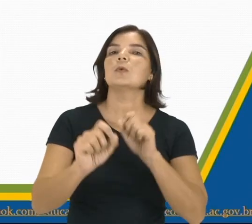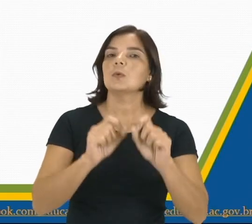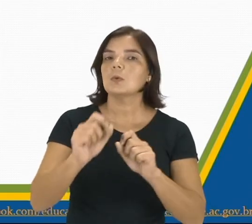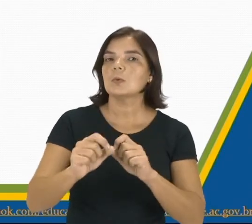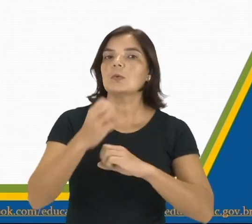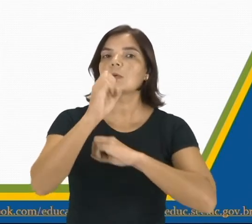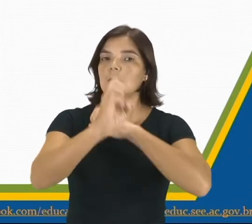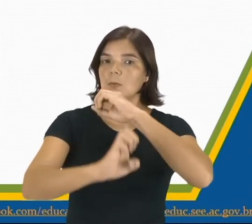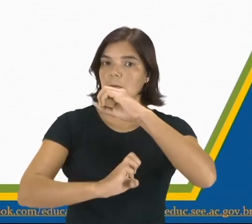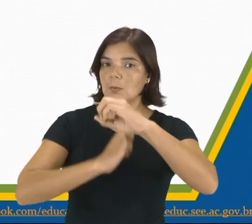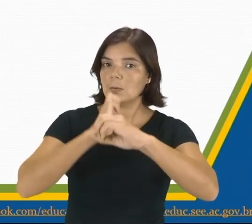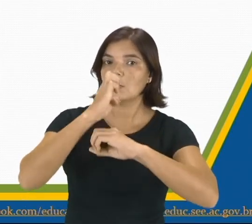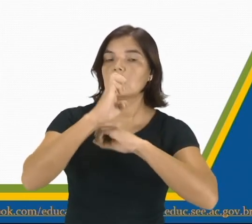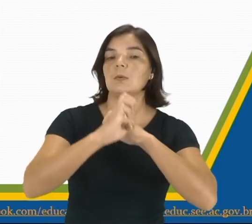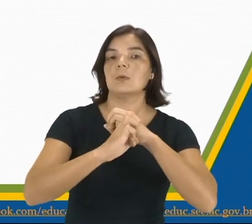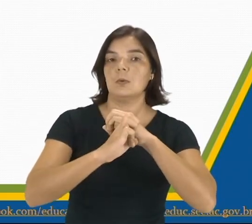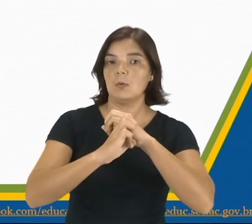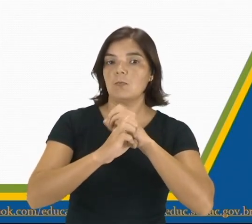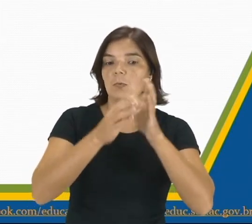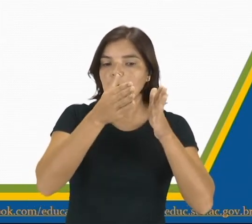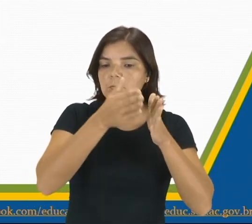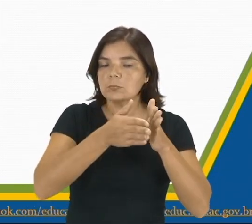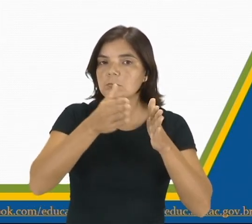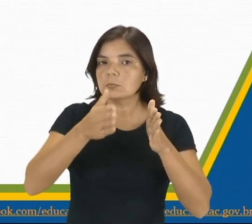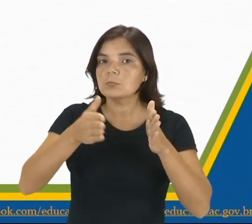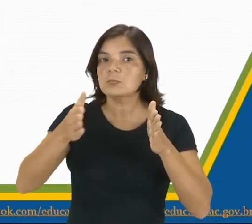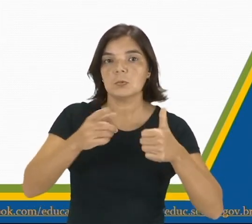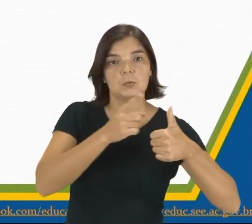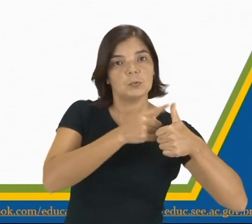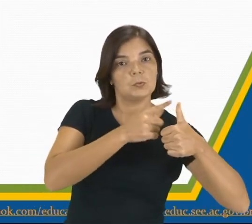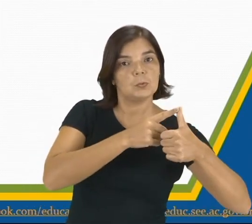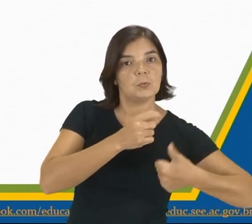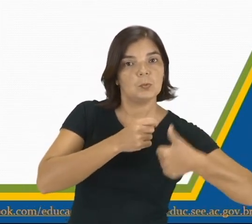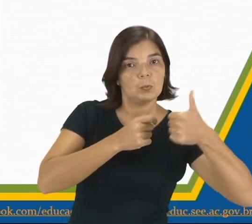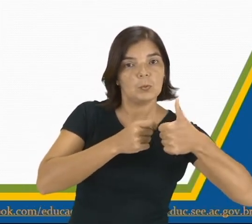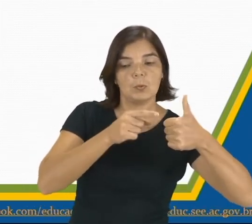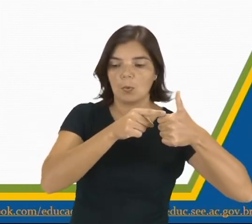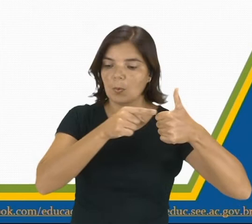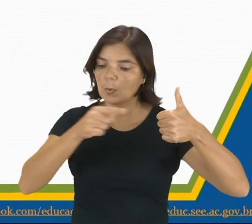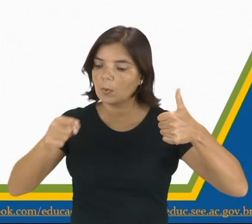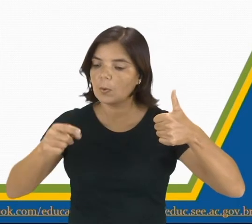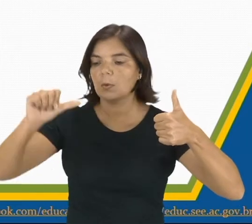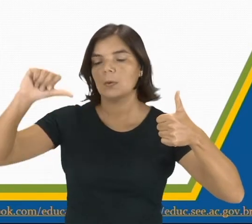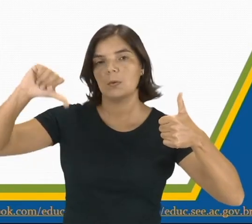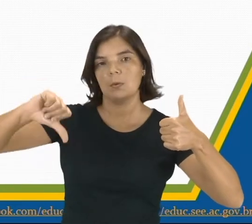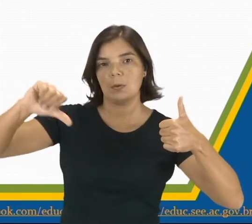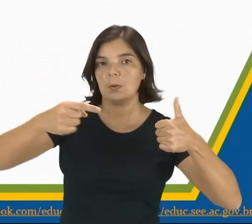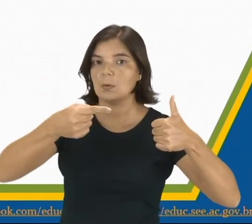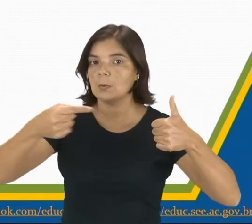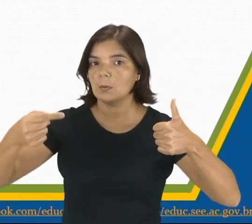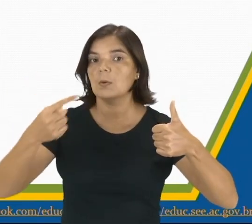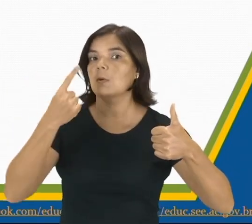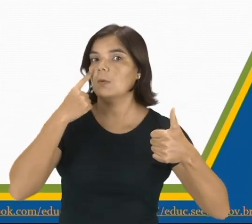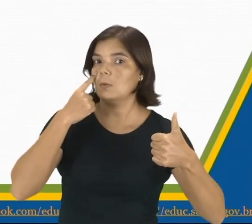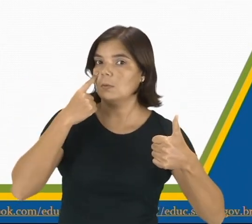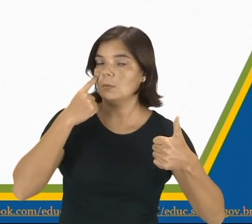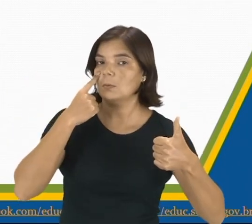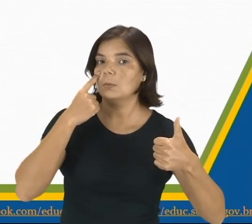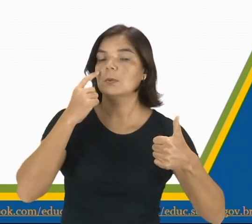os elétrons vão caminhar do polo positivo para o polo negativo. Agora, um detalhe: